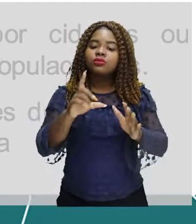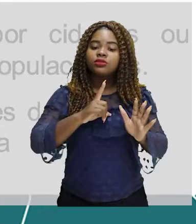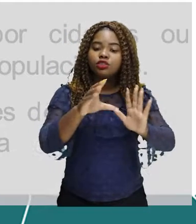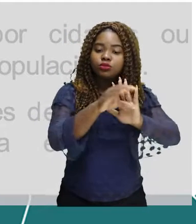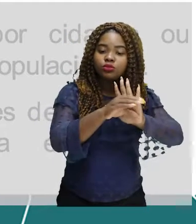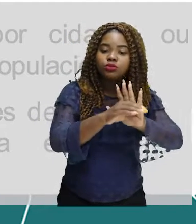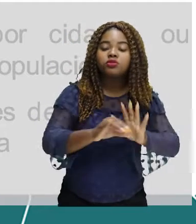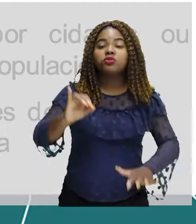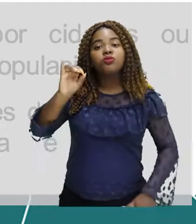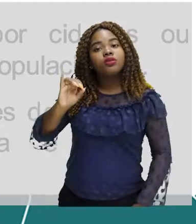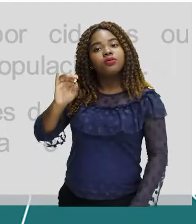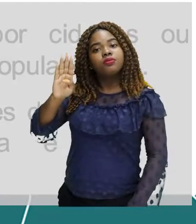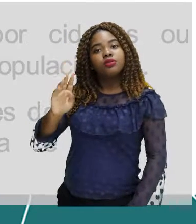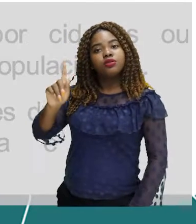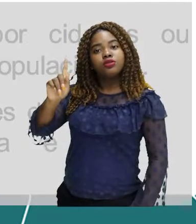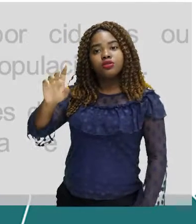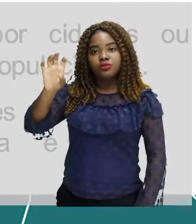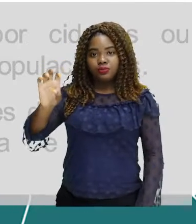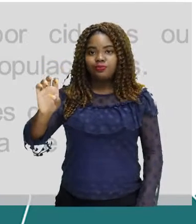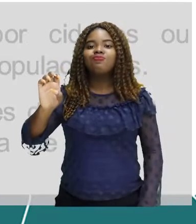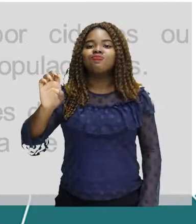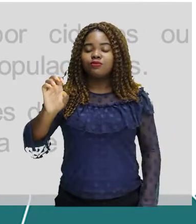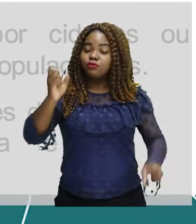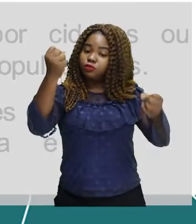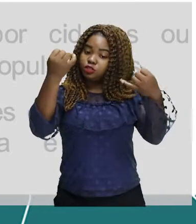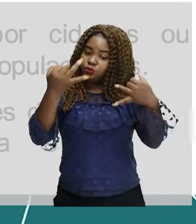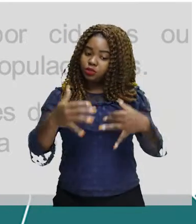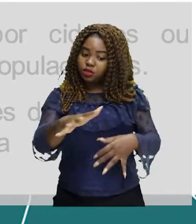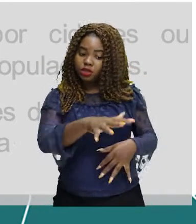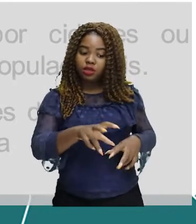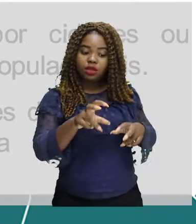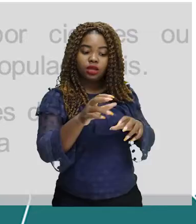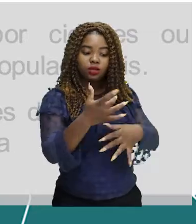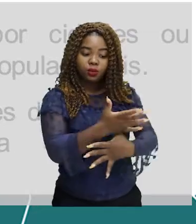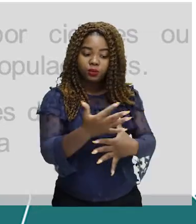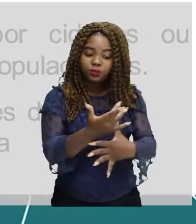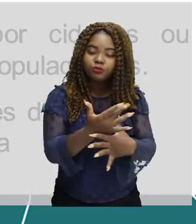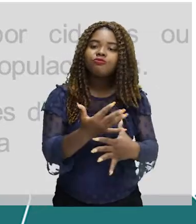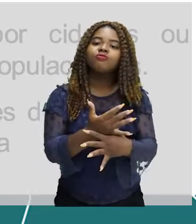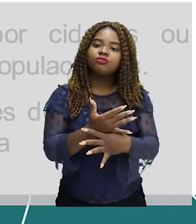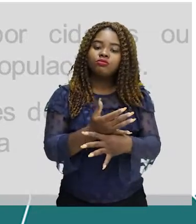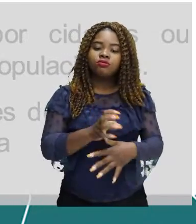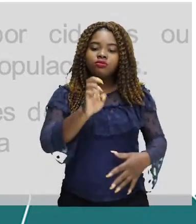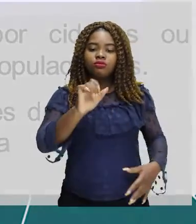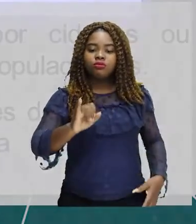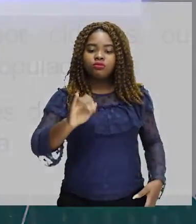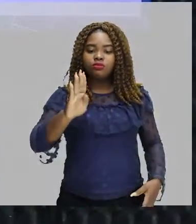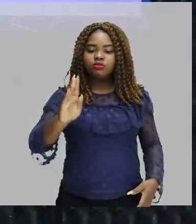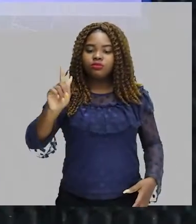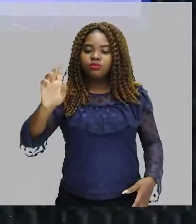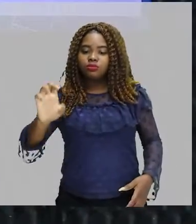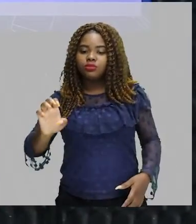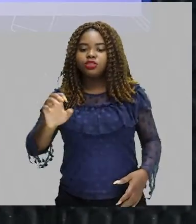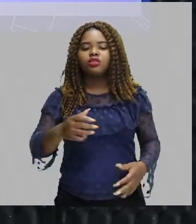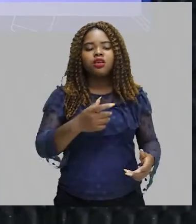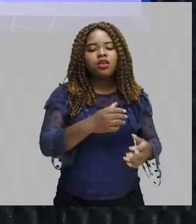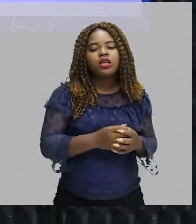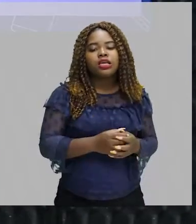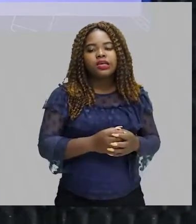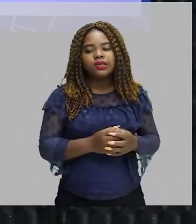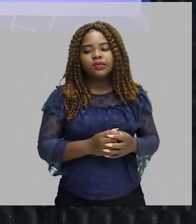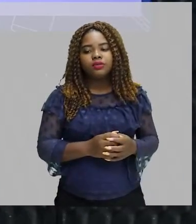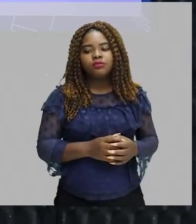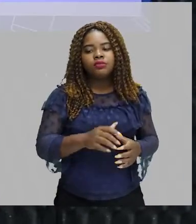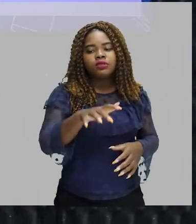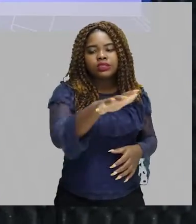do IBGE. Como eu te disse no espaço urbano, para o IBGE, qualquer espaço acima de 20 mil